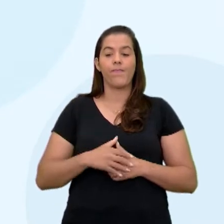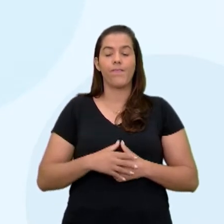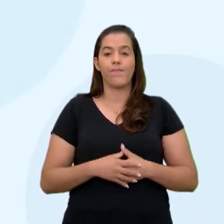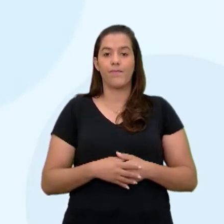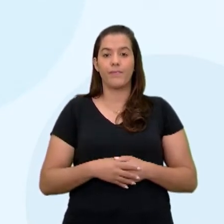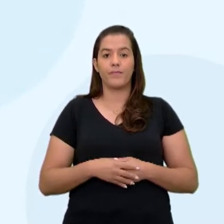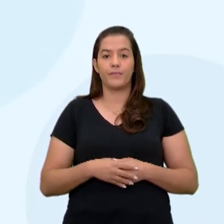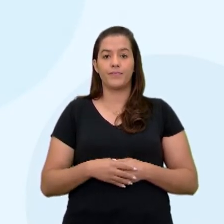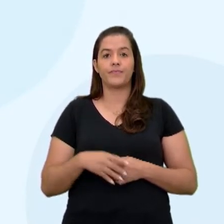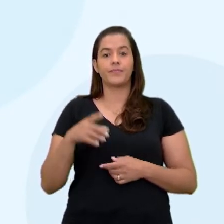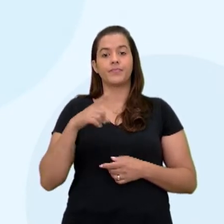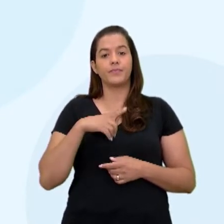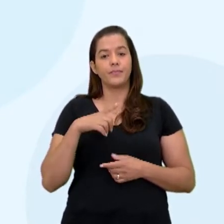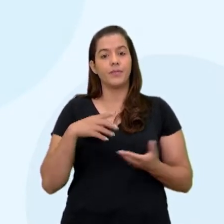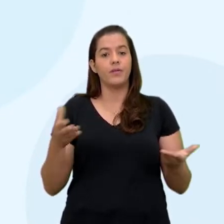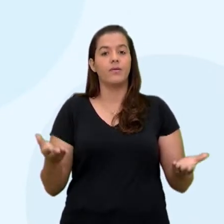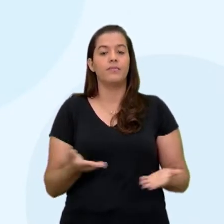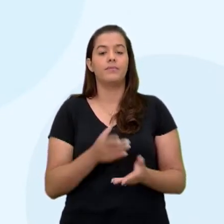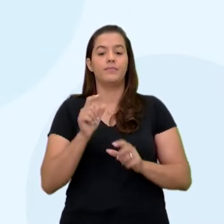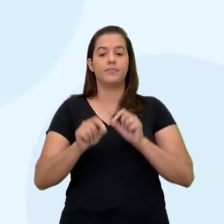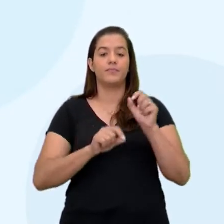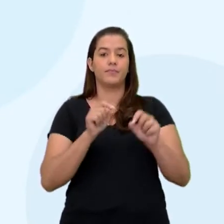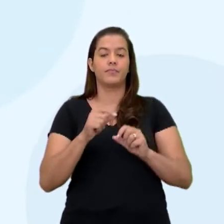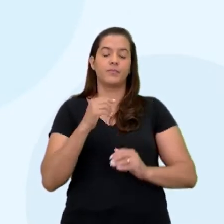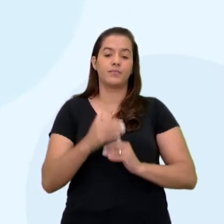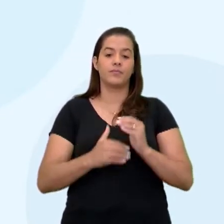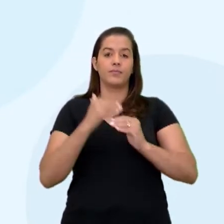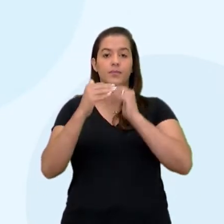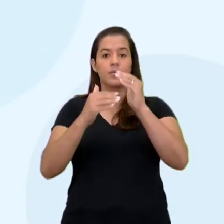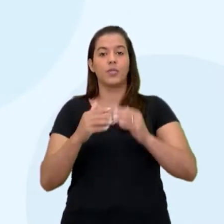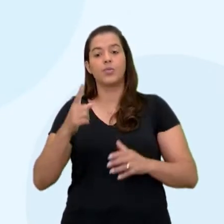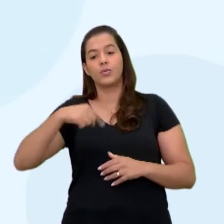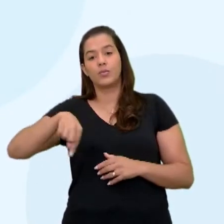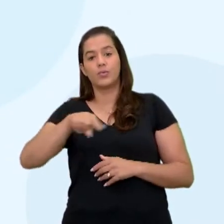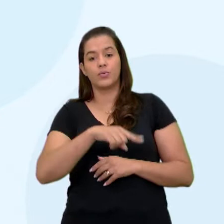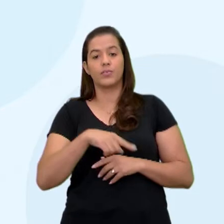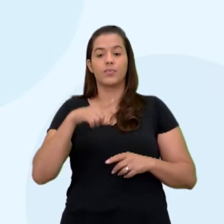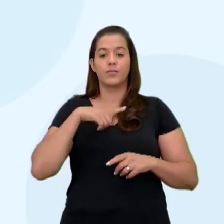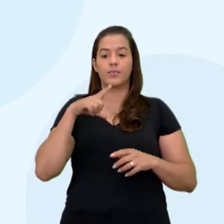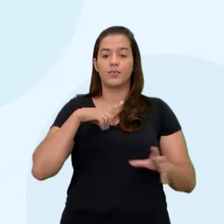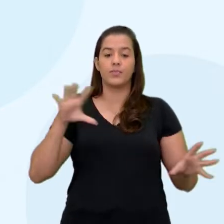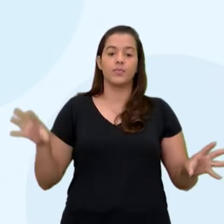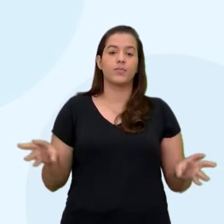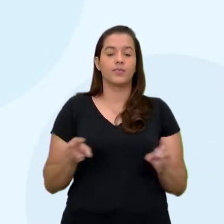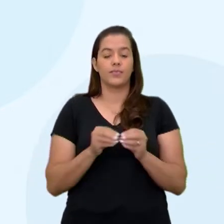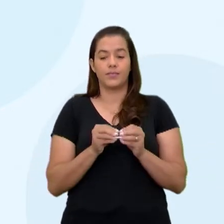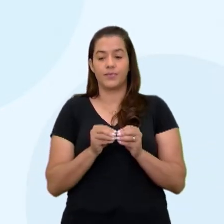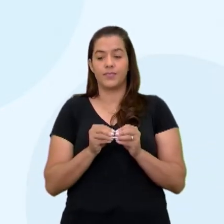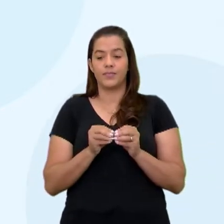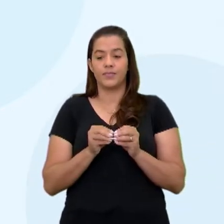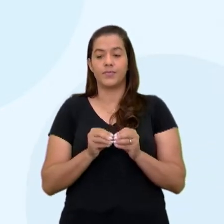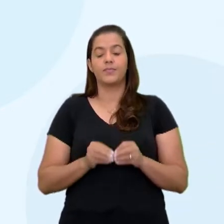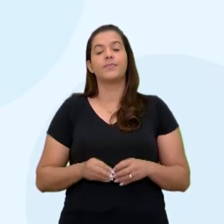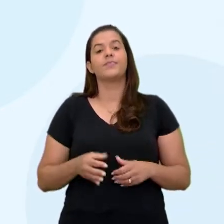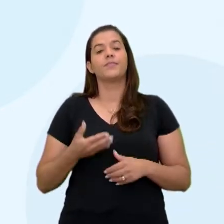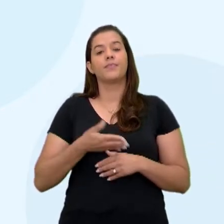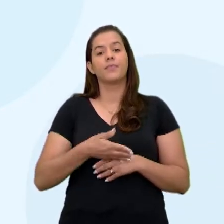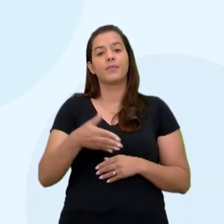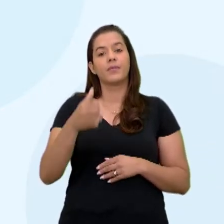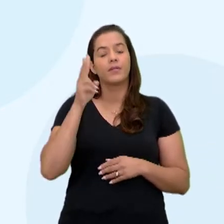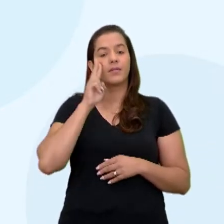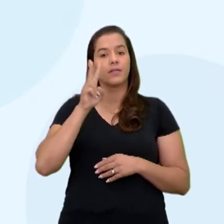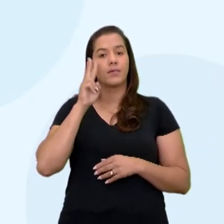Nós temos com isso também o desenvolvimento do poder de síntese. Prof, lembra